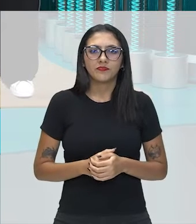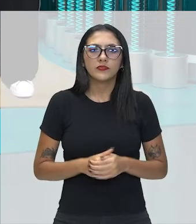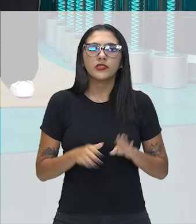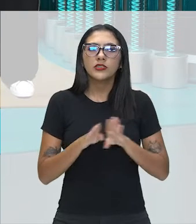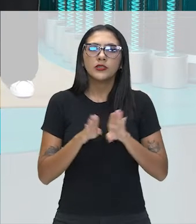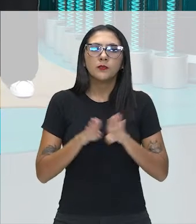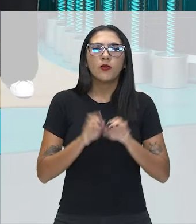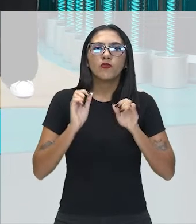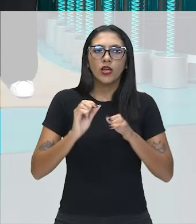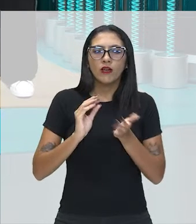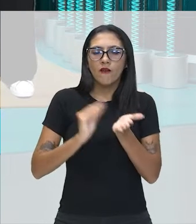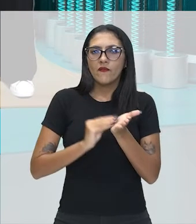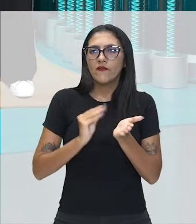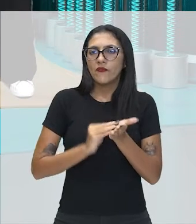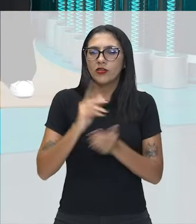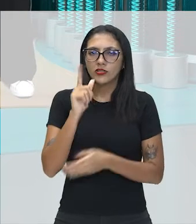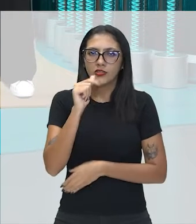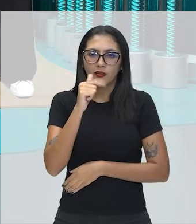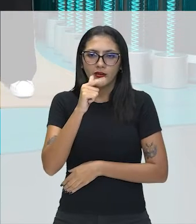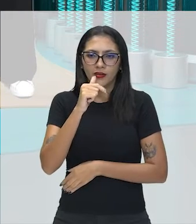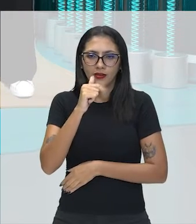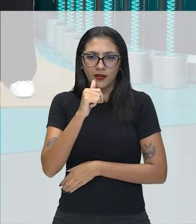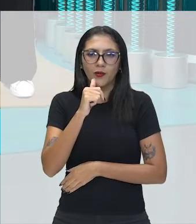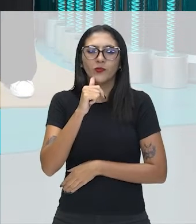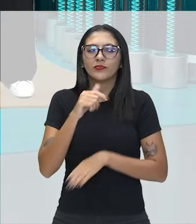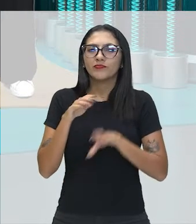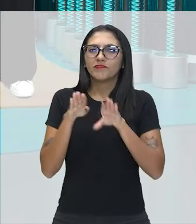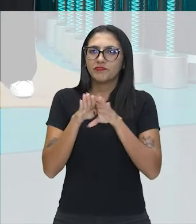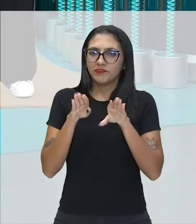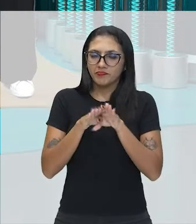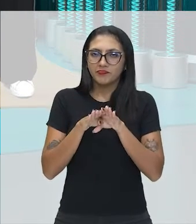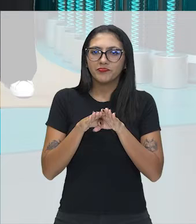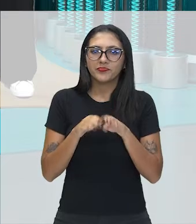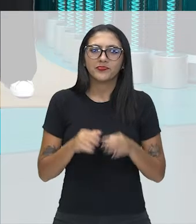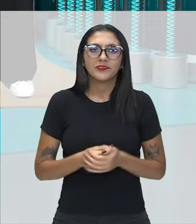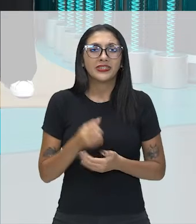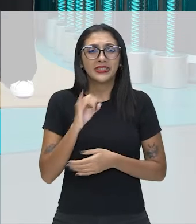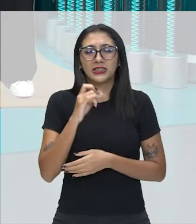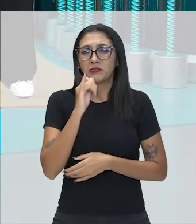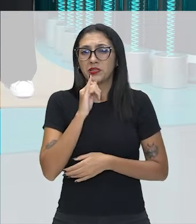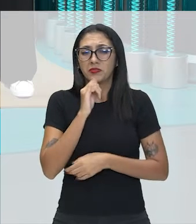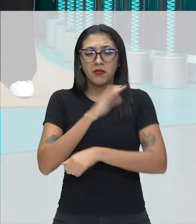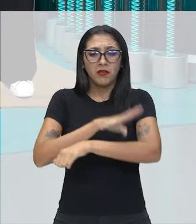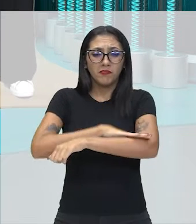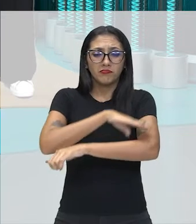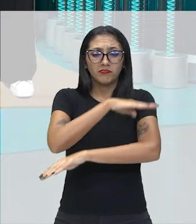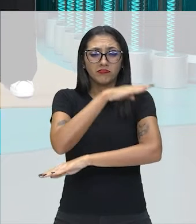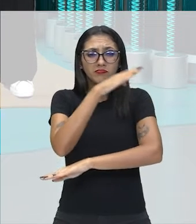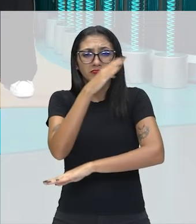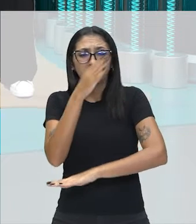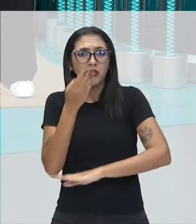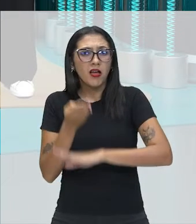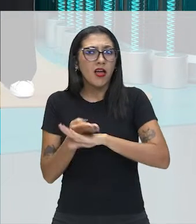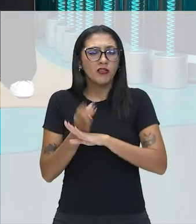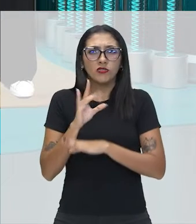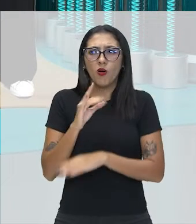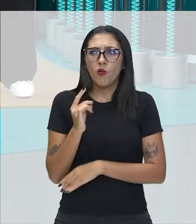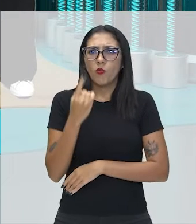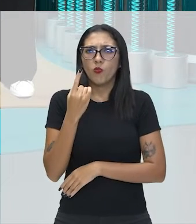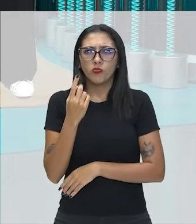desidratação também pode causar a cãibra. Se você passa o dia todo e toma 1 ou 2 copos de